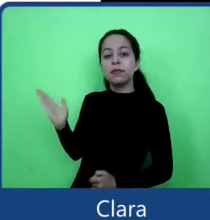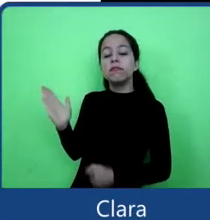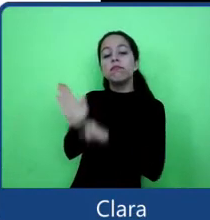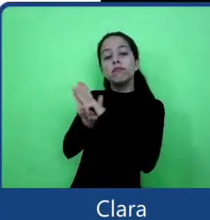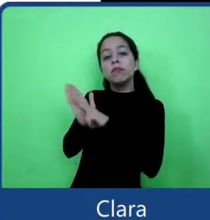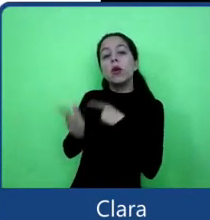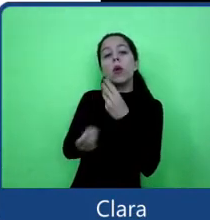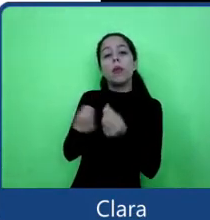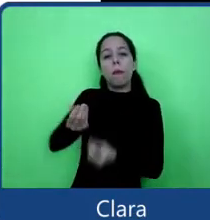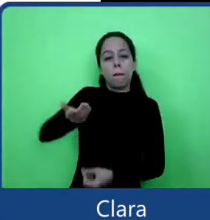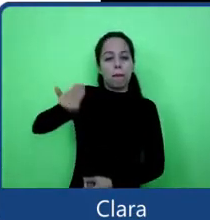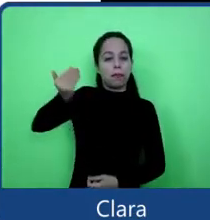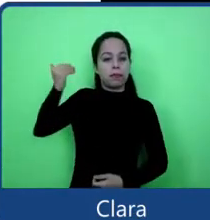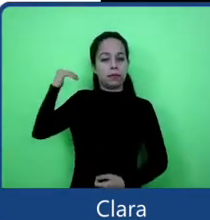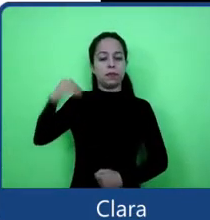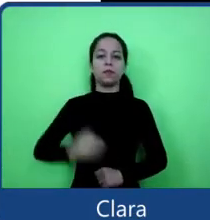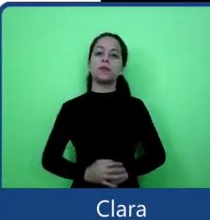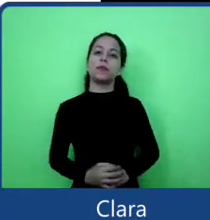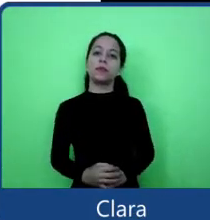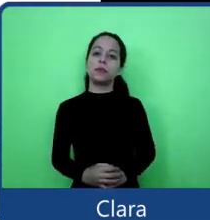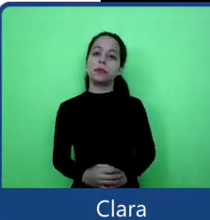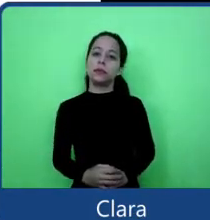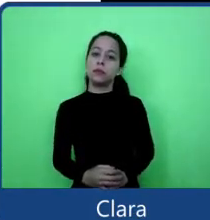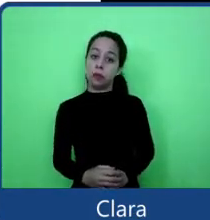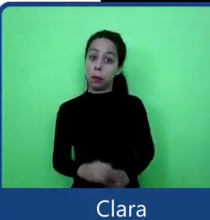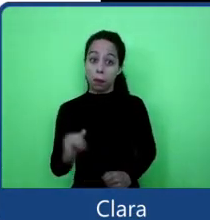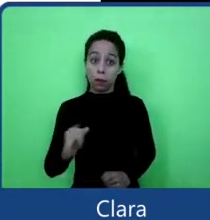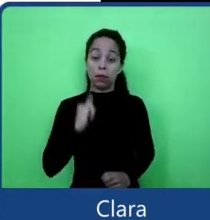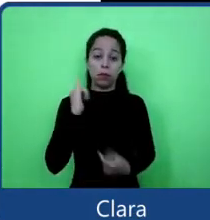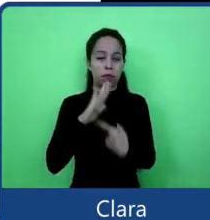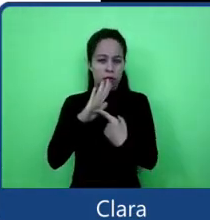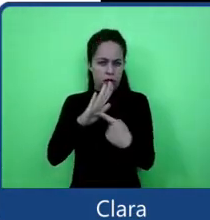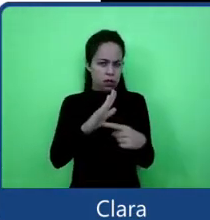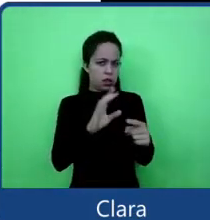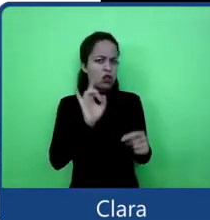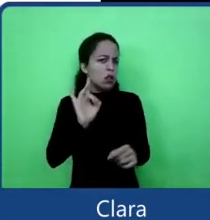Agora, é importante dizer que não é só a temperatura que está mudando, né?